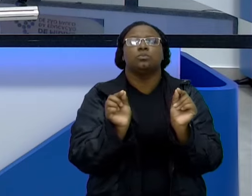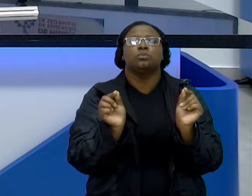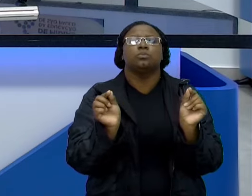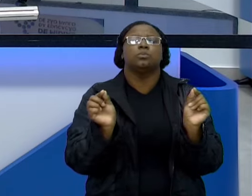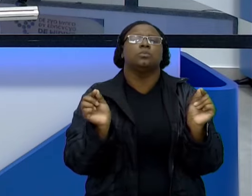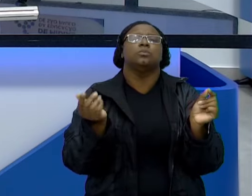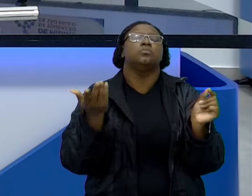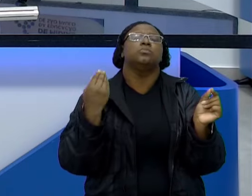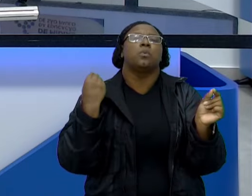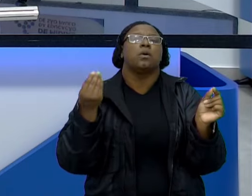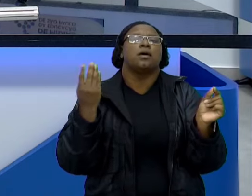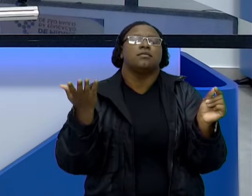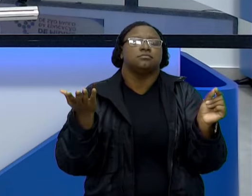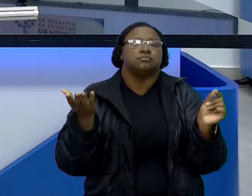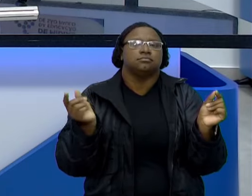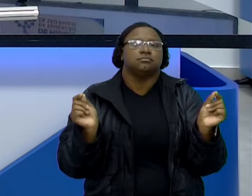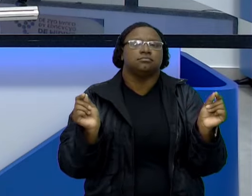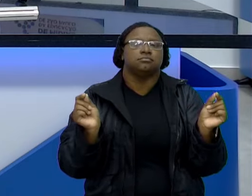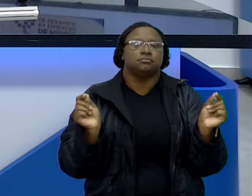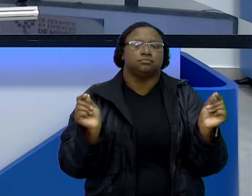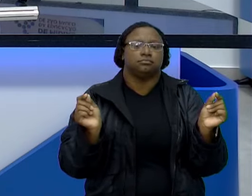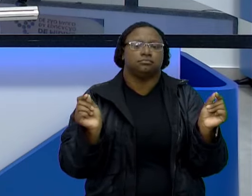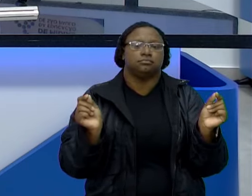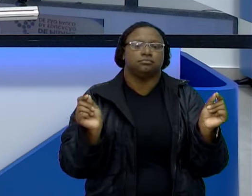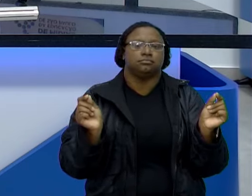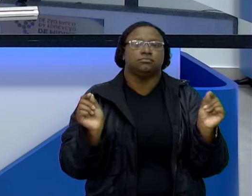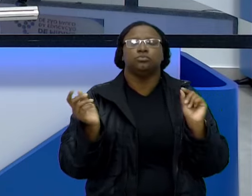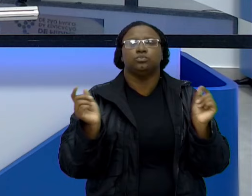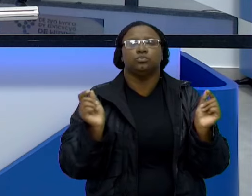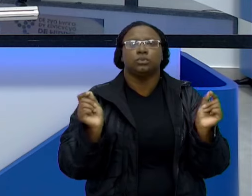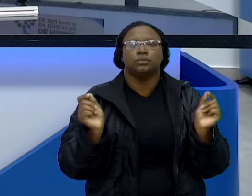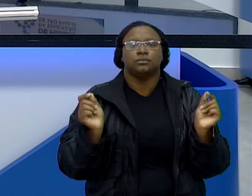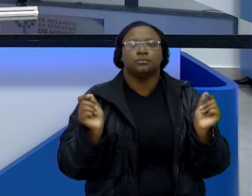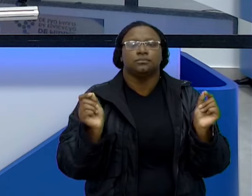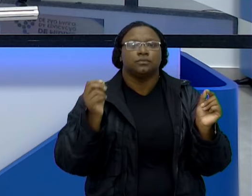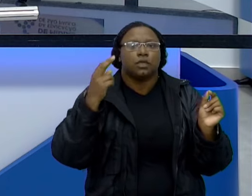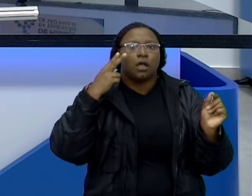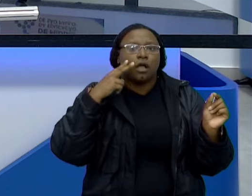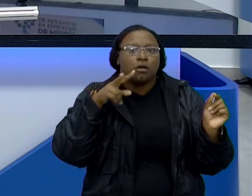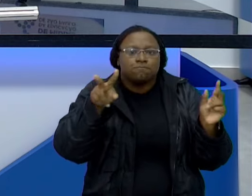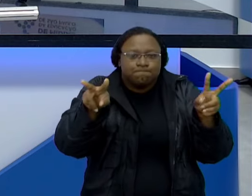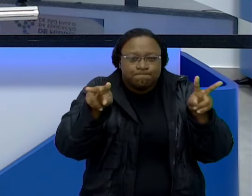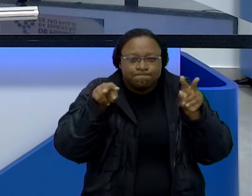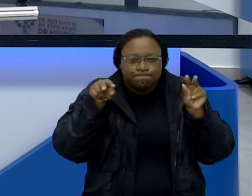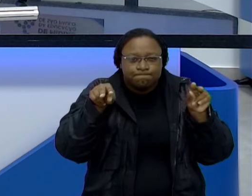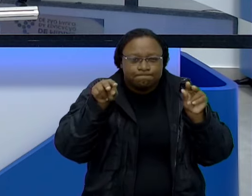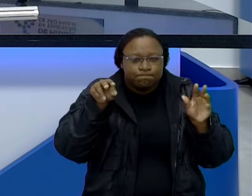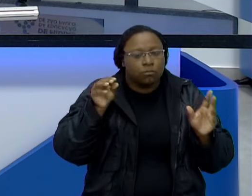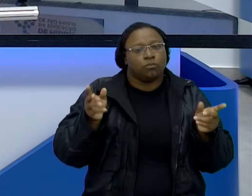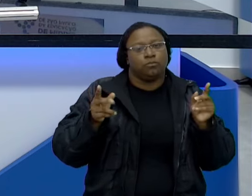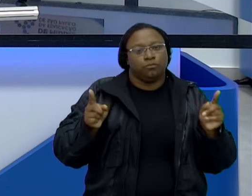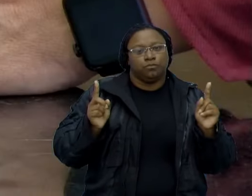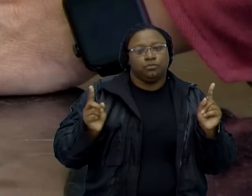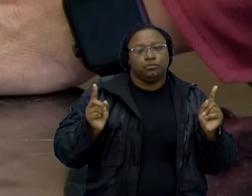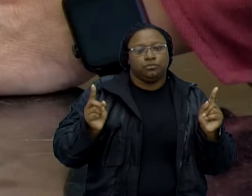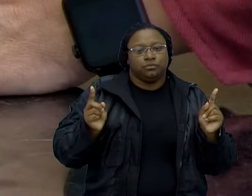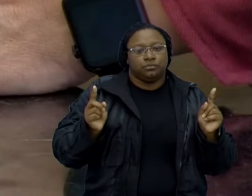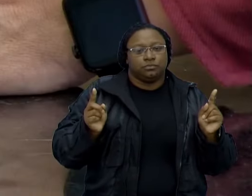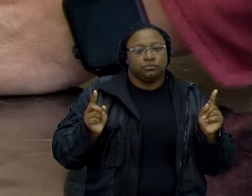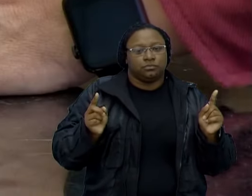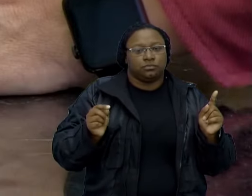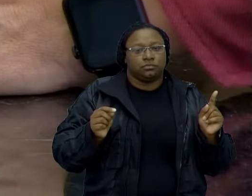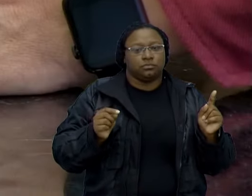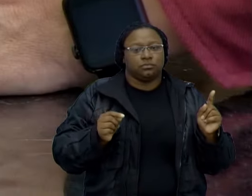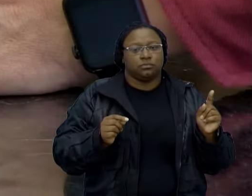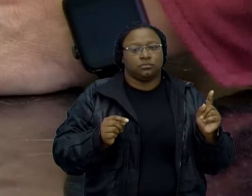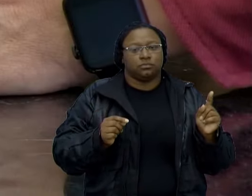aqui nessa parede, ó, nessa parede? Dá para pegar aqui, por favor, ó. Nessa parede aqui, ó, eu